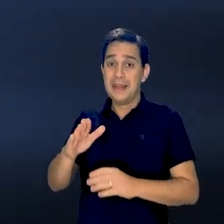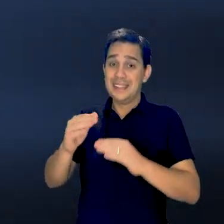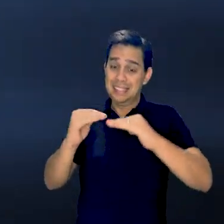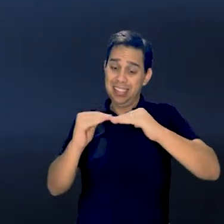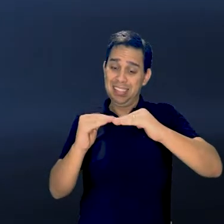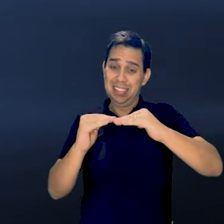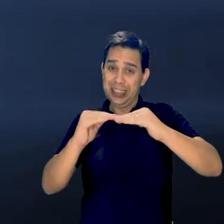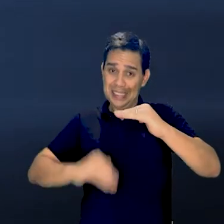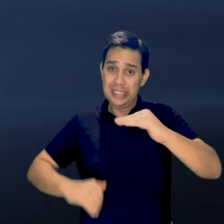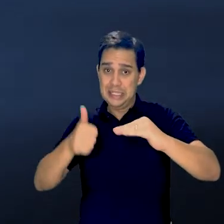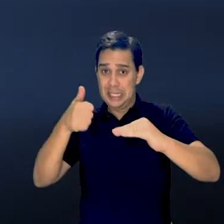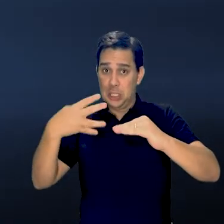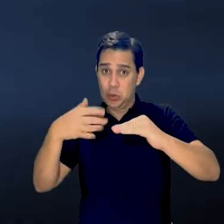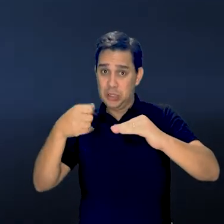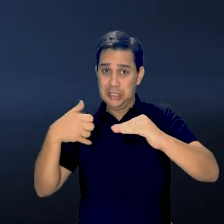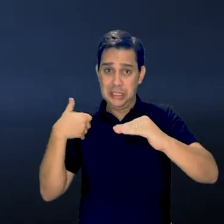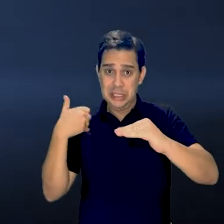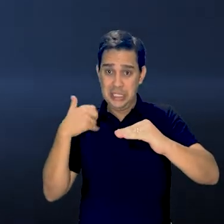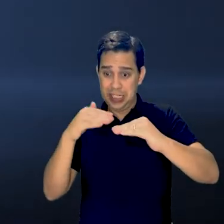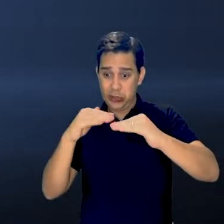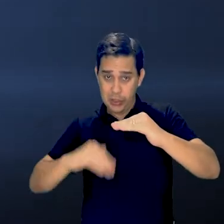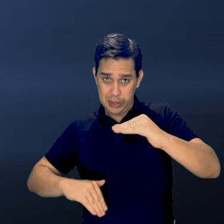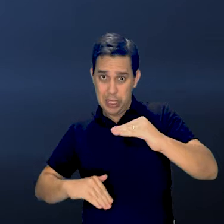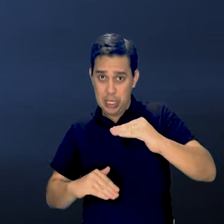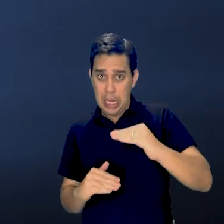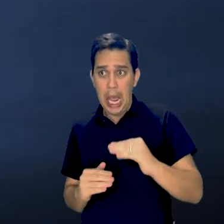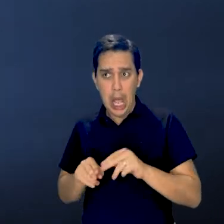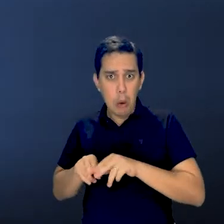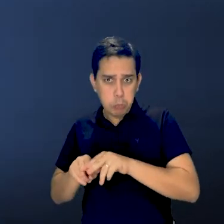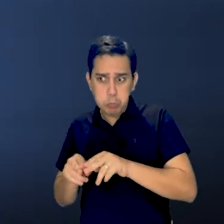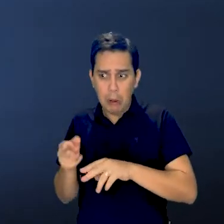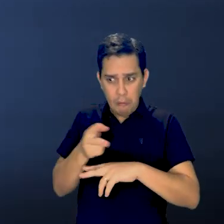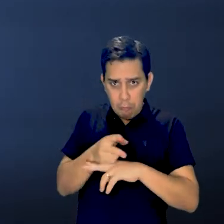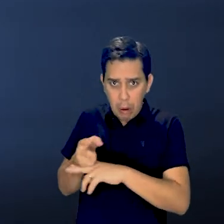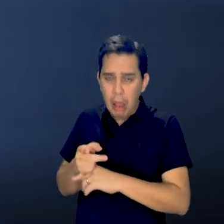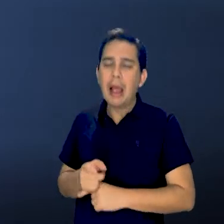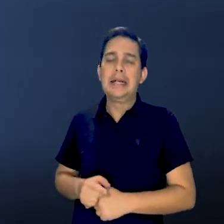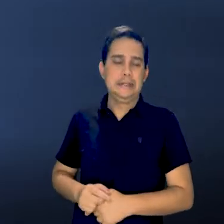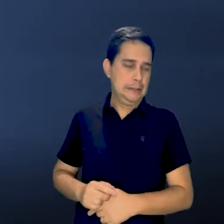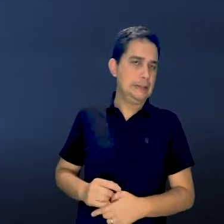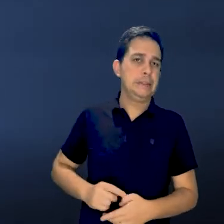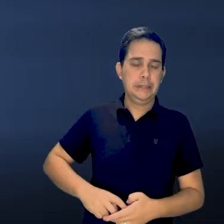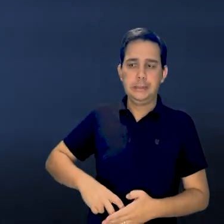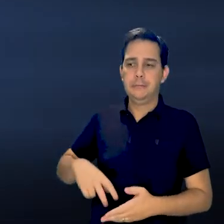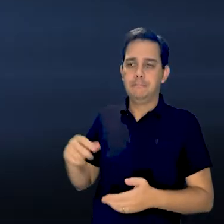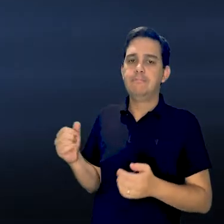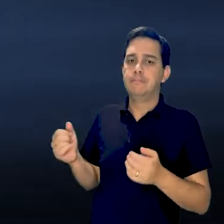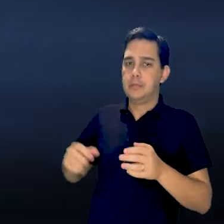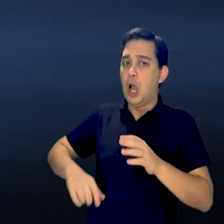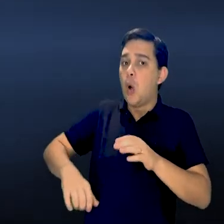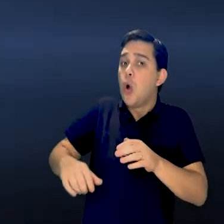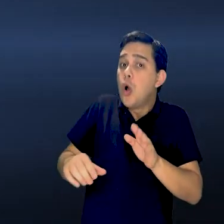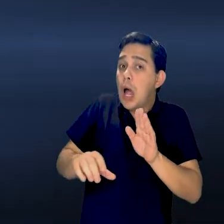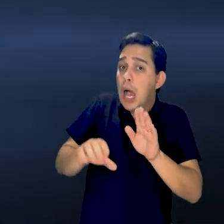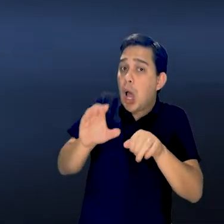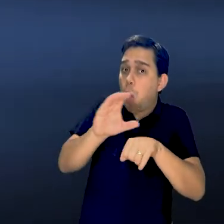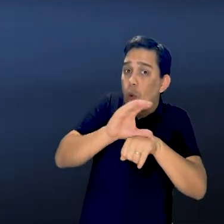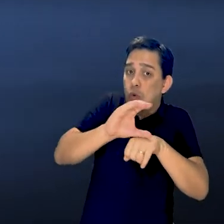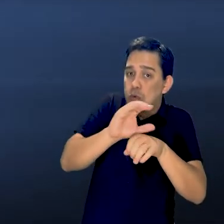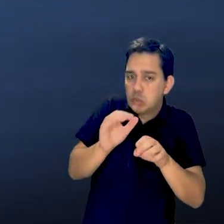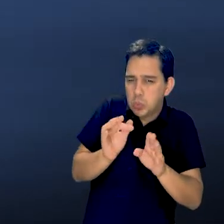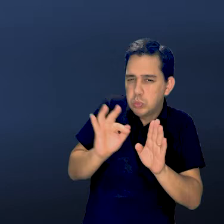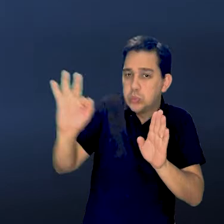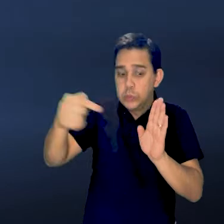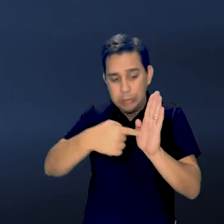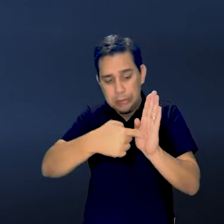para baixo, que aí a violência passa a ser presumida. É uma presunção legal do Código Penal, e aí